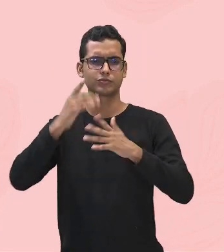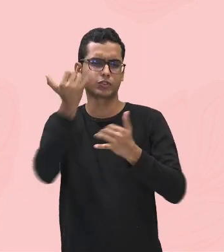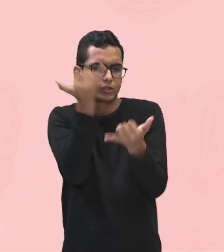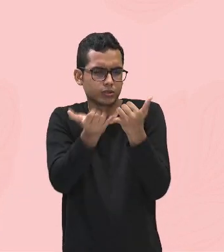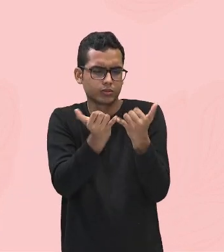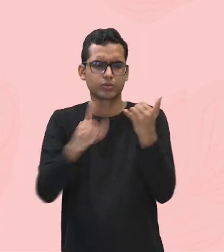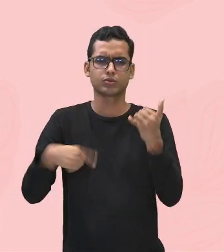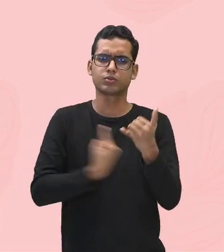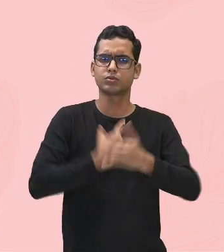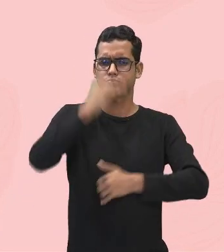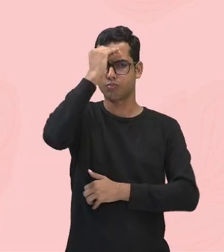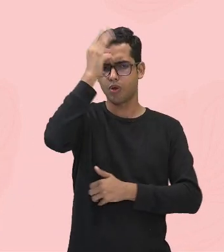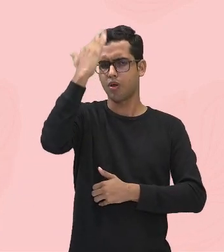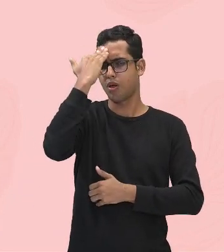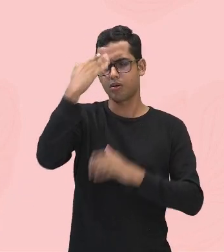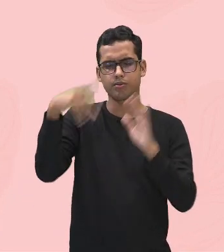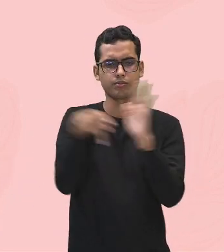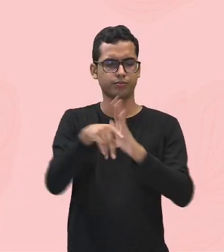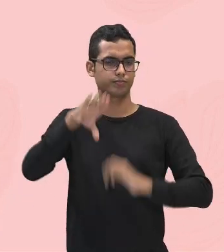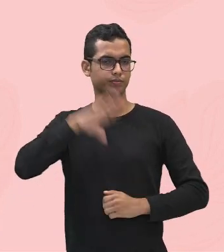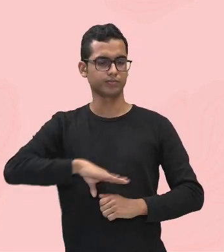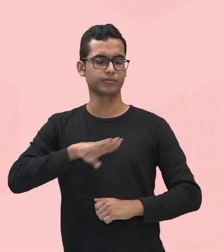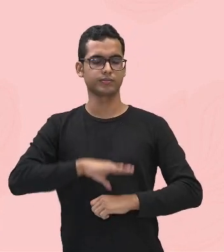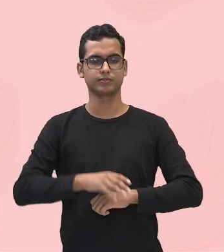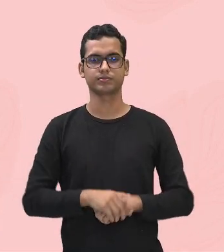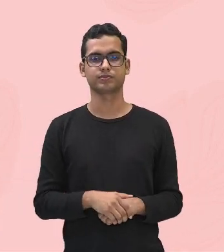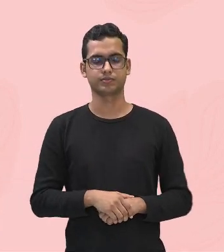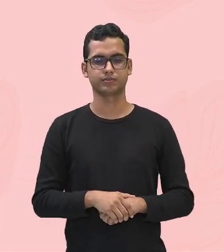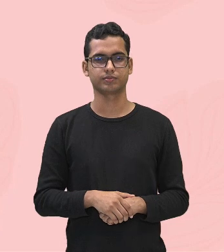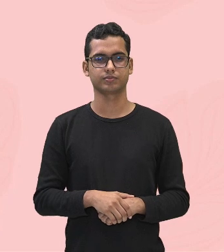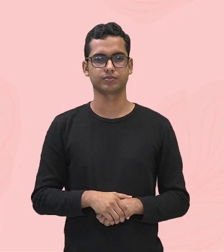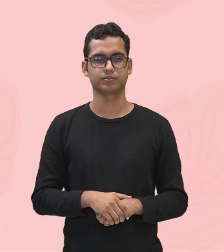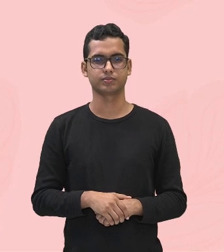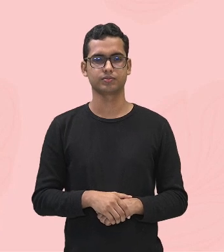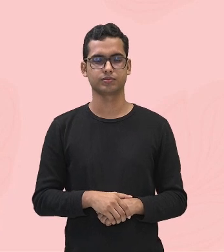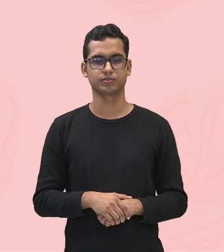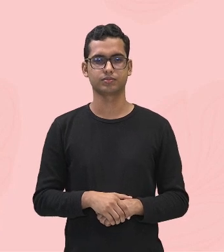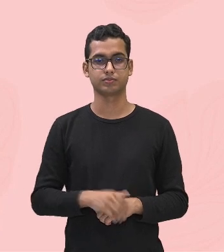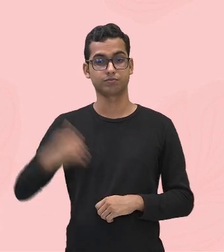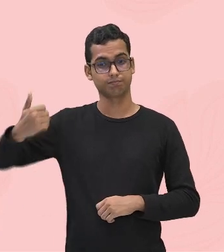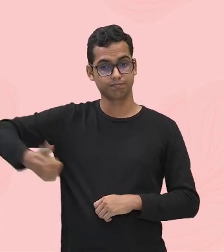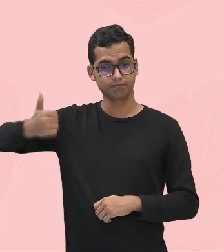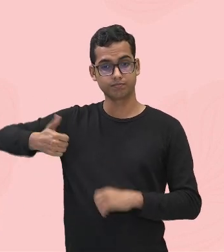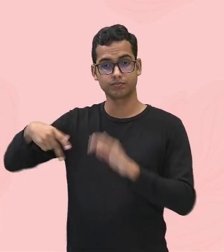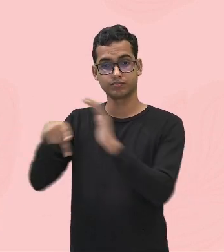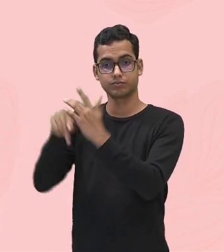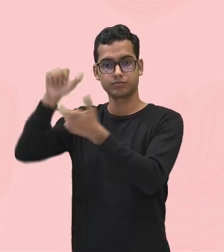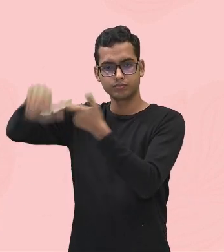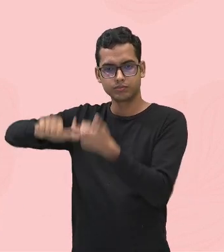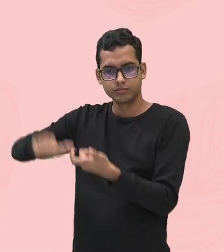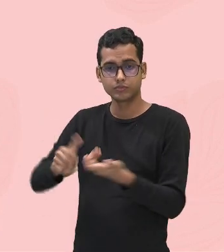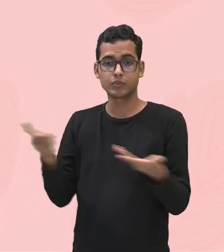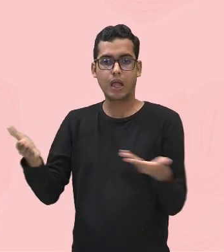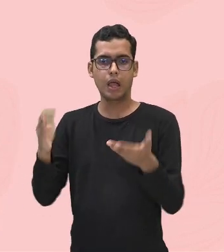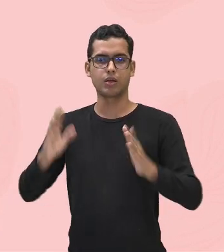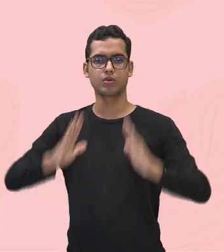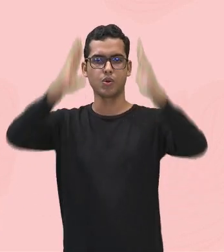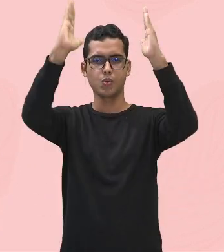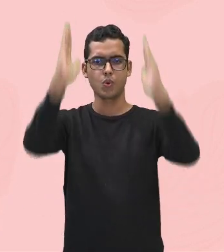já sabemos da língua portuguesa. Então, esse é um verbo de primeira conjugação. Agora, o verbo